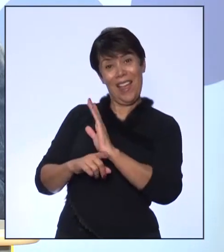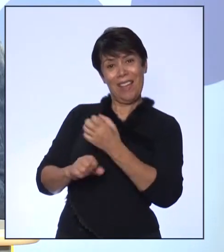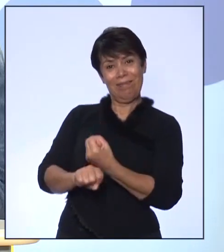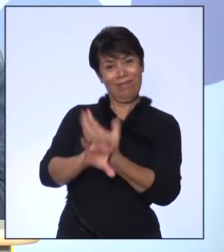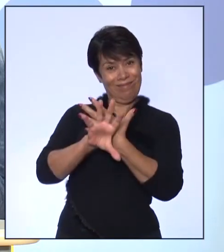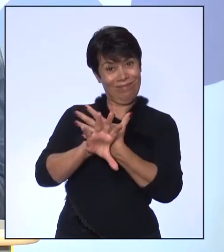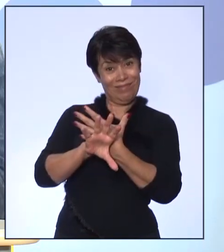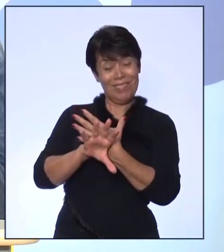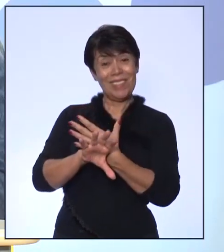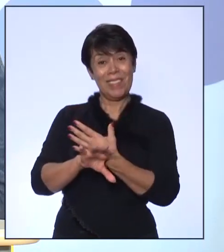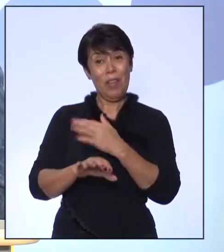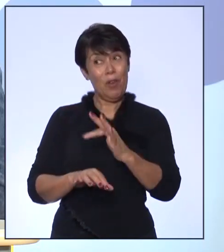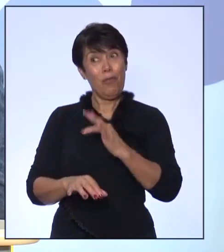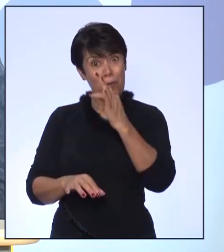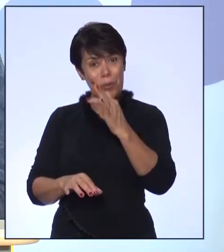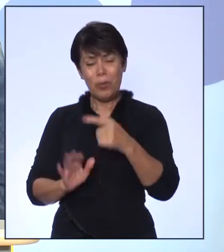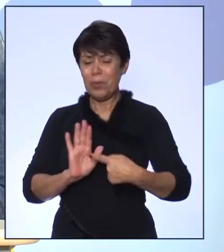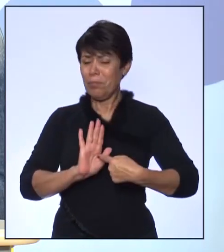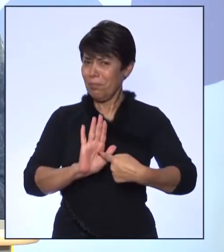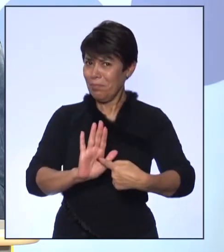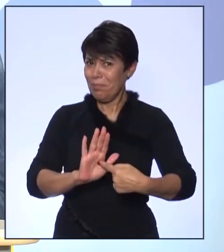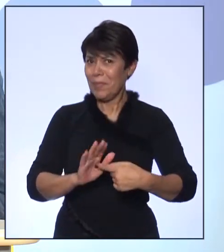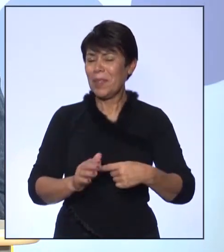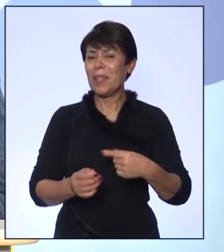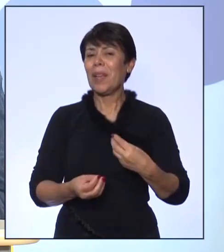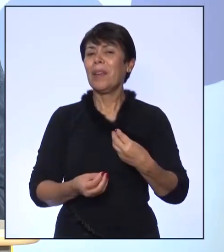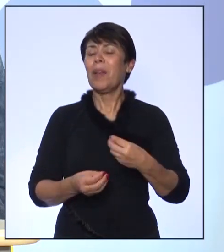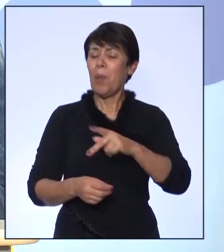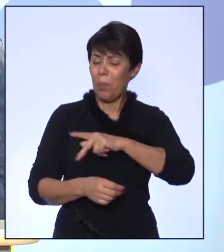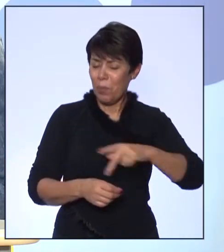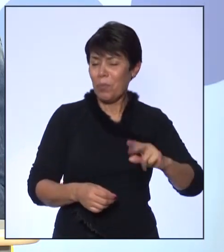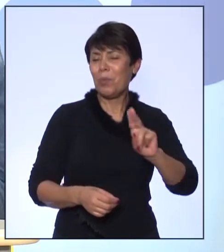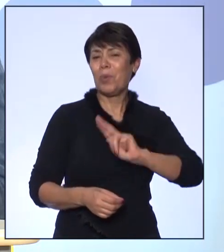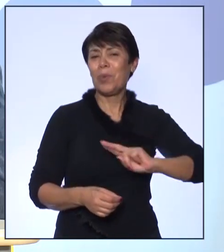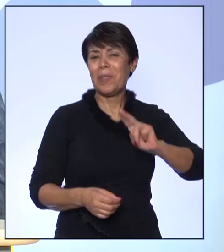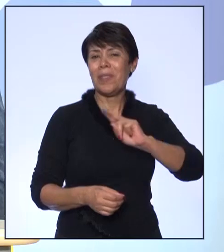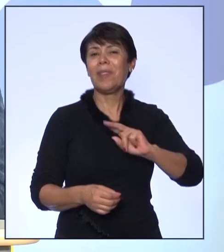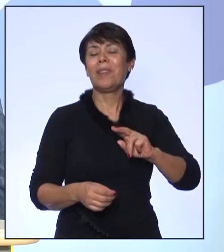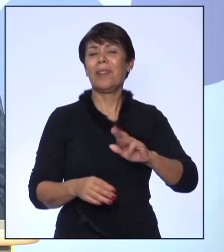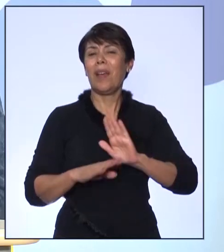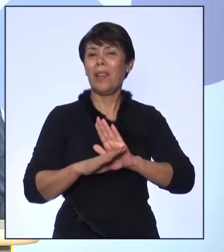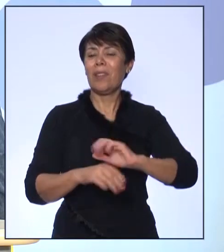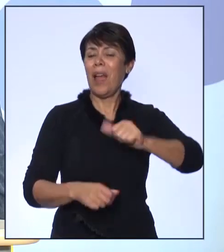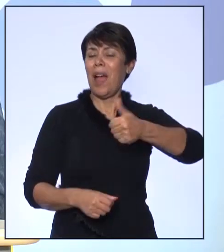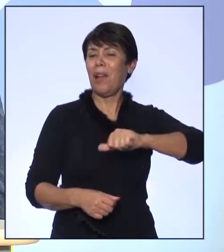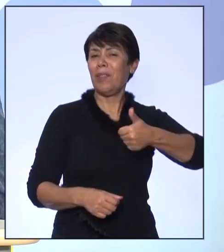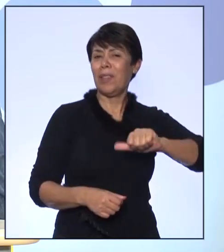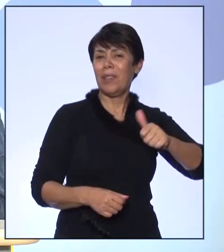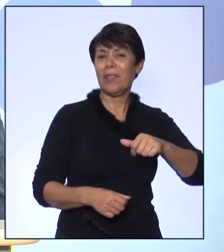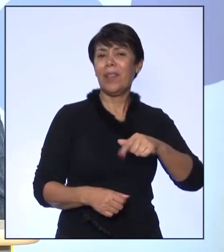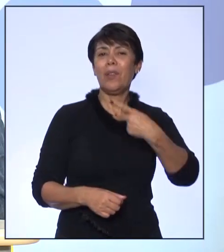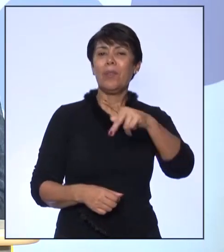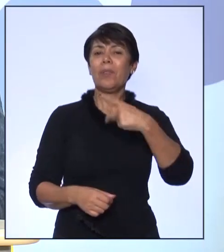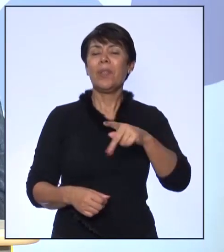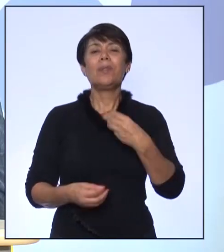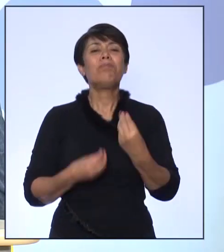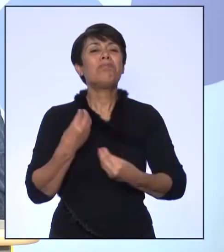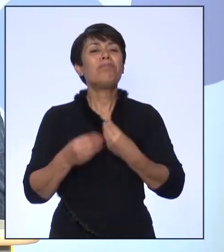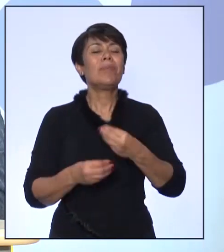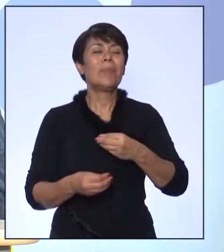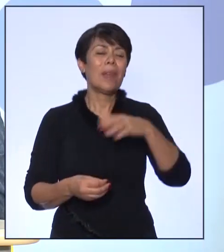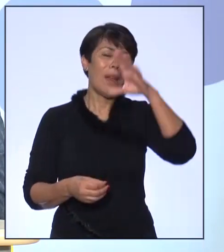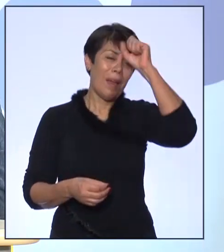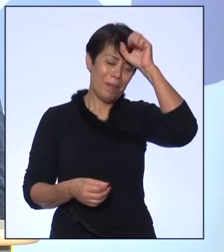o professor possa estar até utilizando como mais um instrumento aí de avaliação do seu processo de ensino-aprendizagem, tá bom?